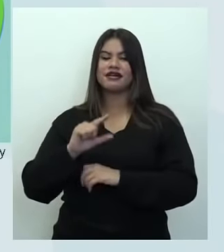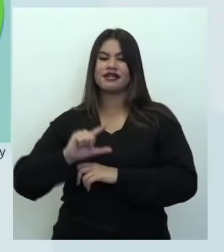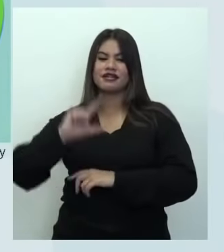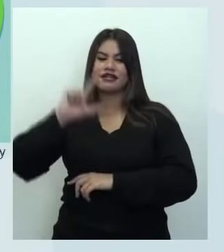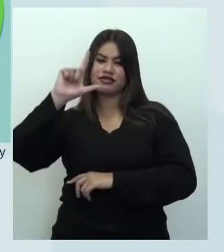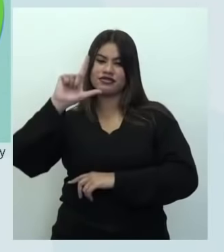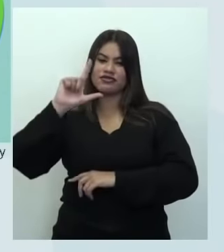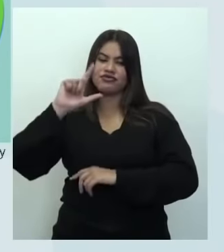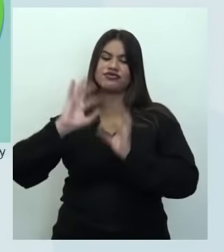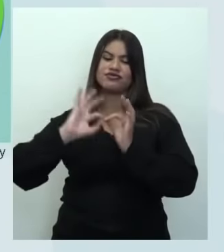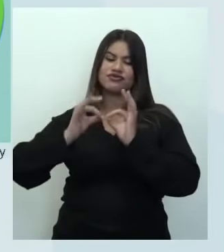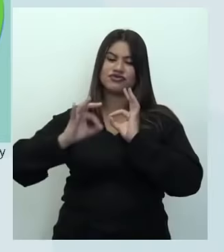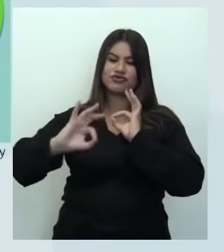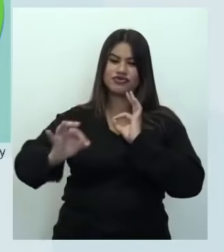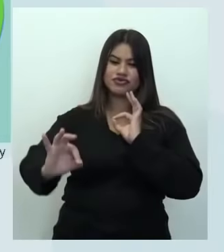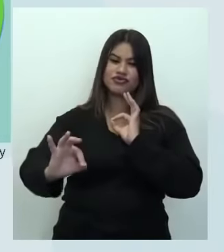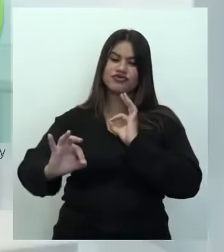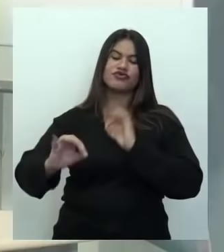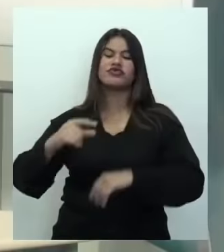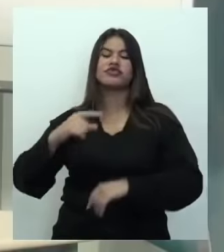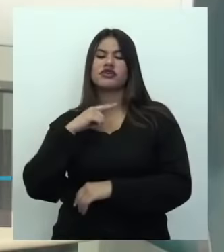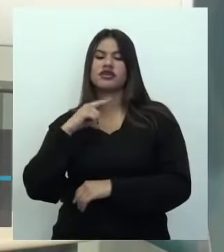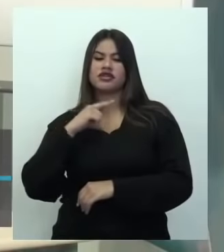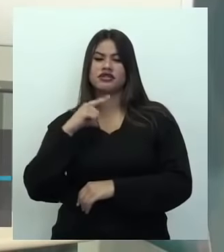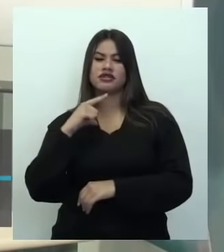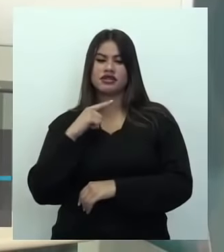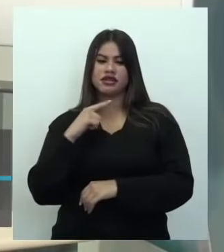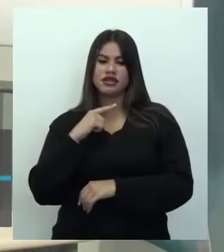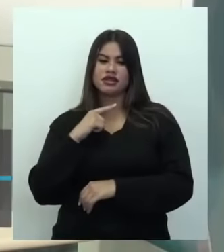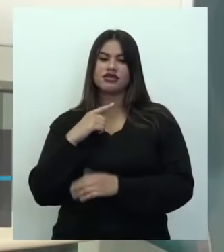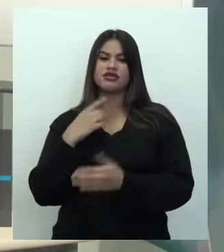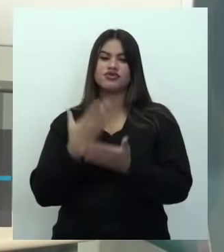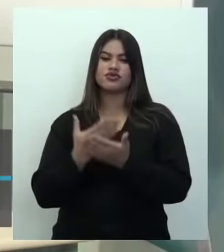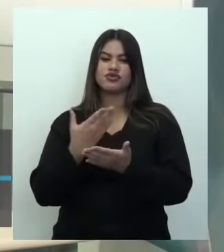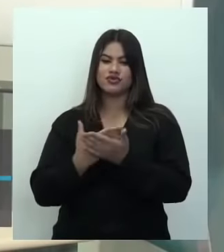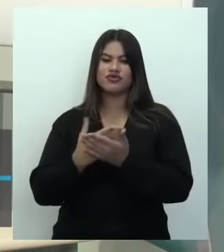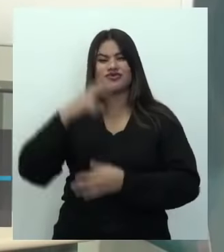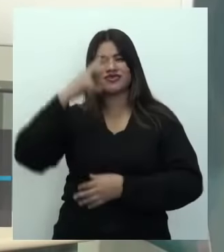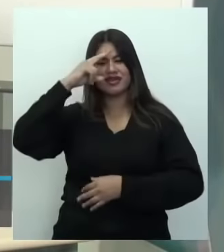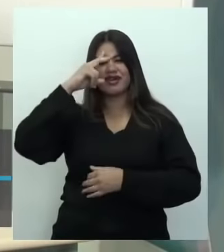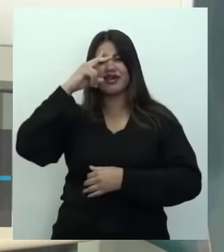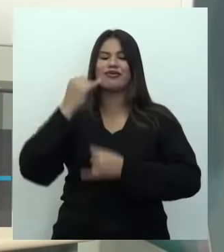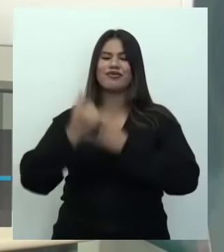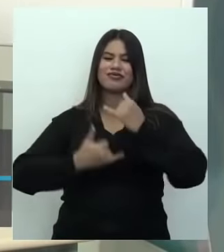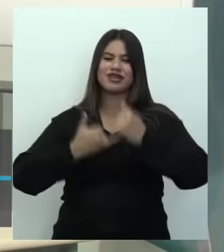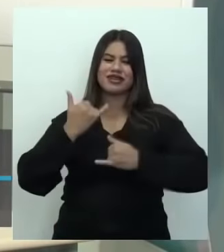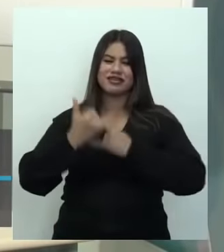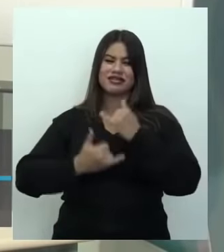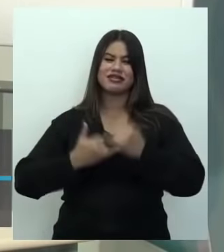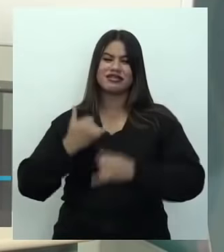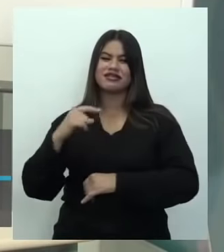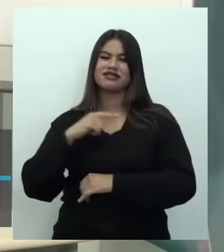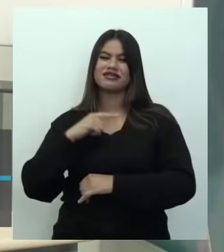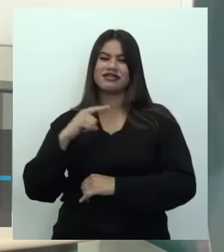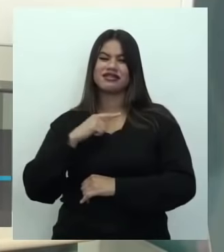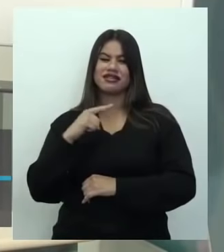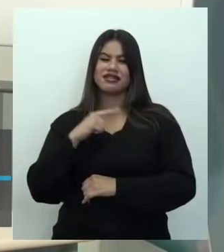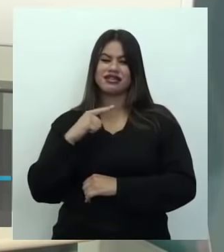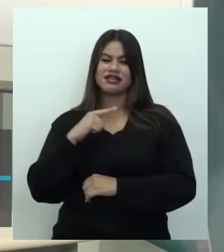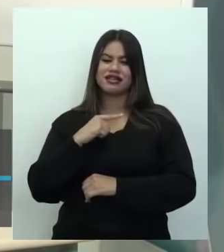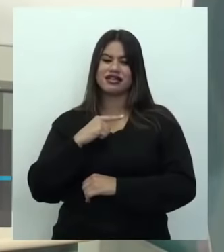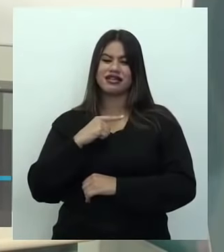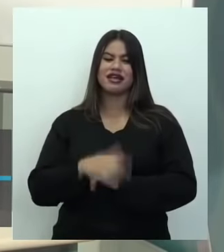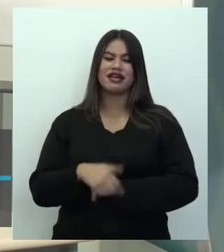longitude, inclusive é a aula que nós fizemos o jogo Batalha Naval. Também nós tivemos uma participação intensa aí dos